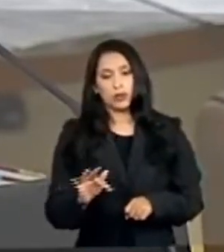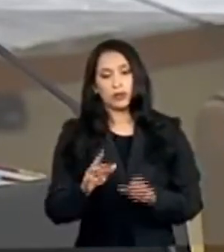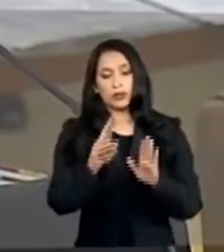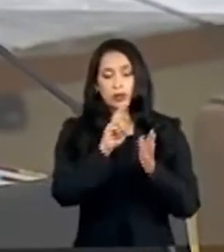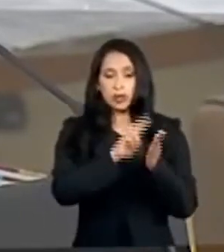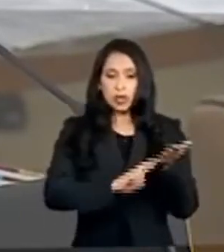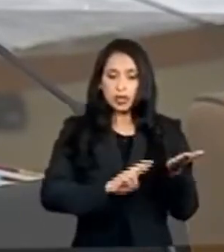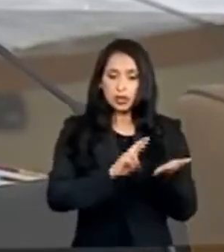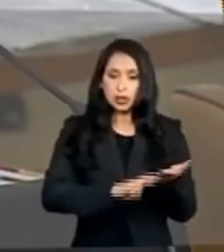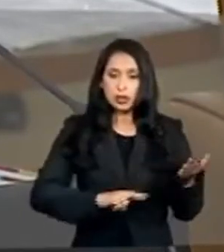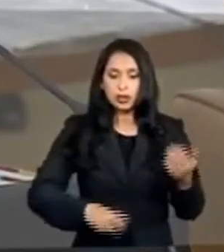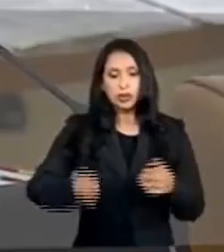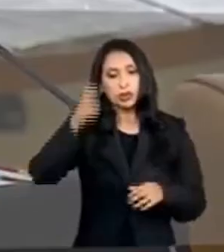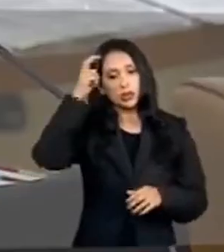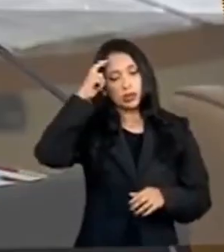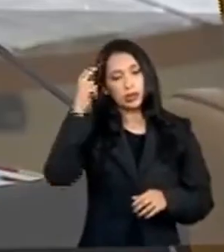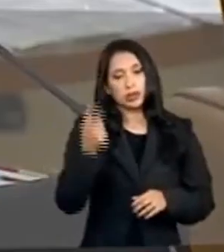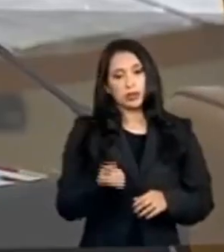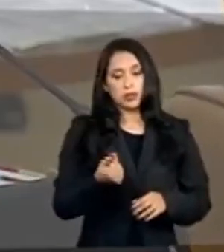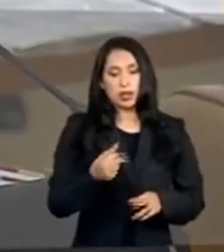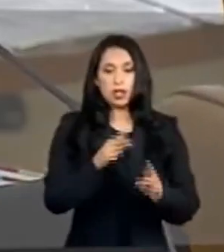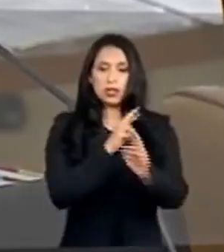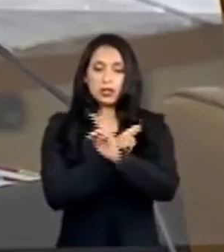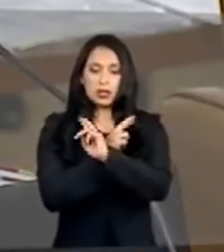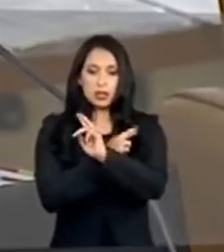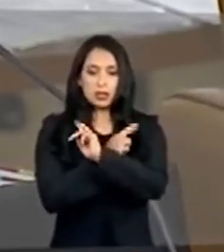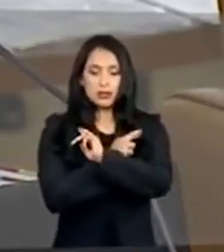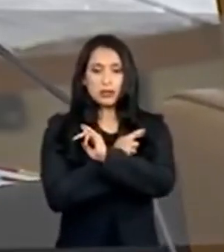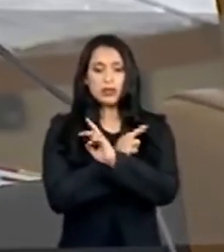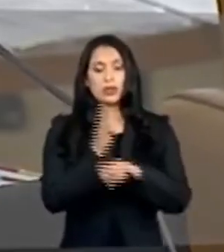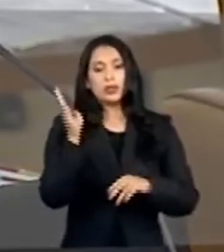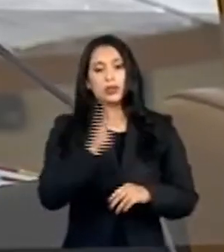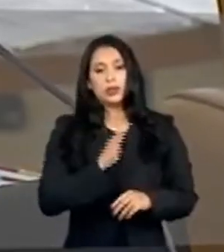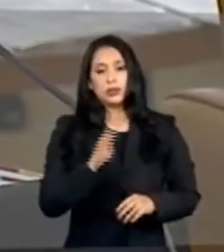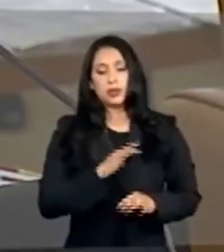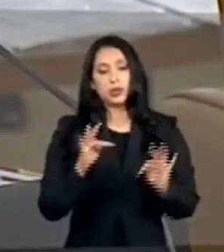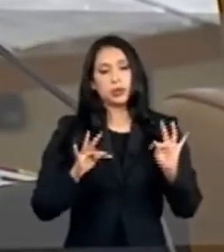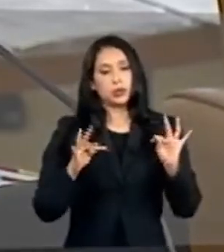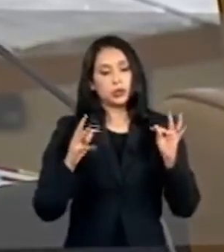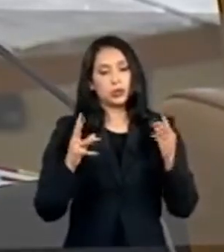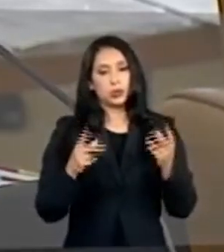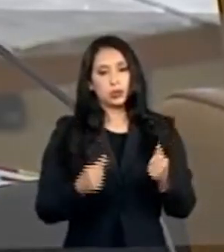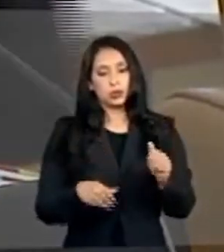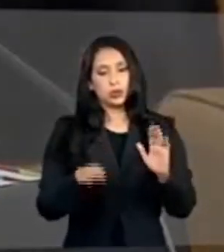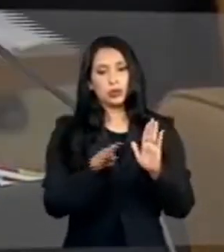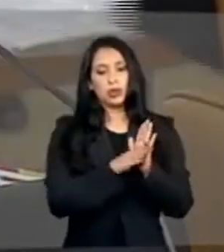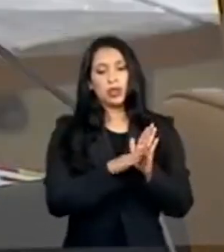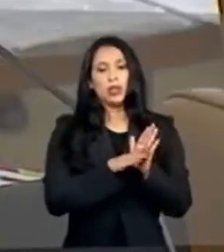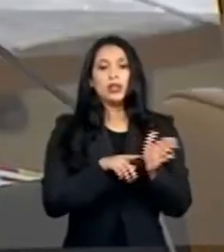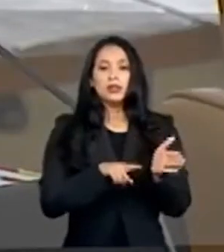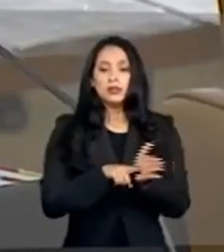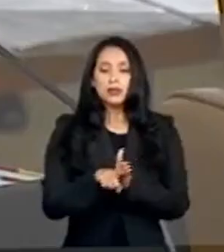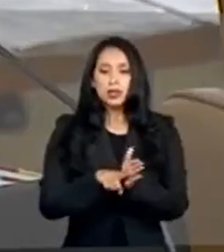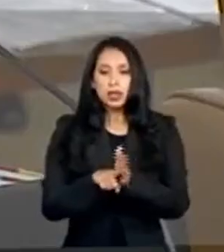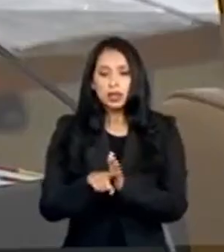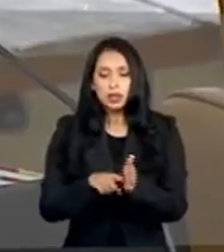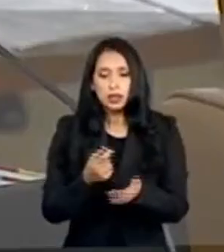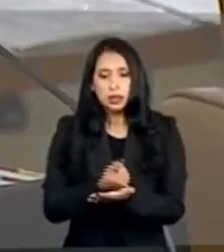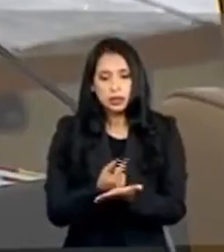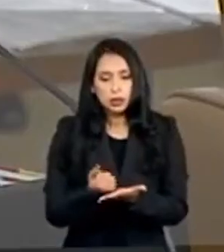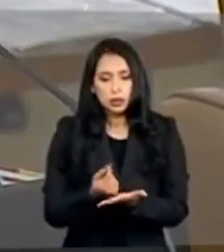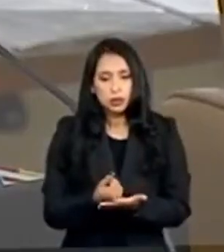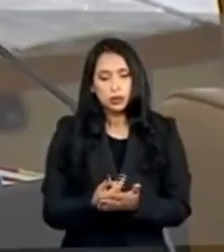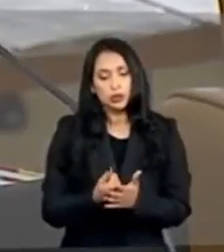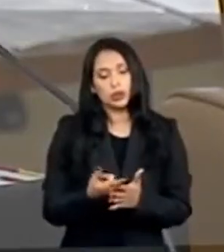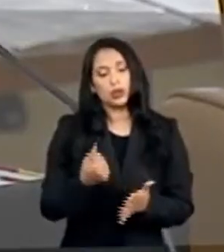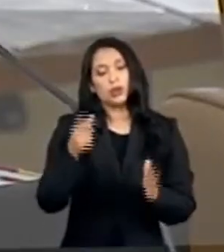inteligência financeira, quanto pela Receita Federal do Brasil, da íntegra do procedimento fiscalizatório que define o lançamento do